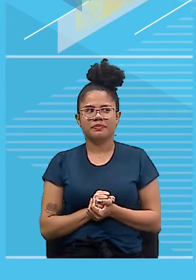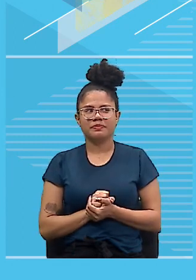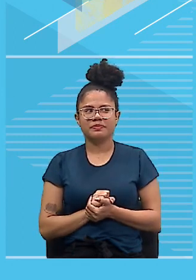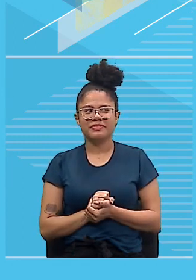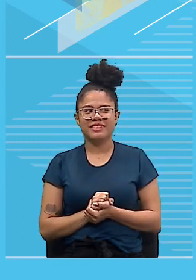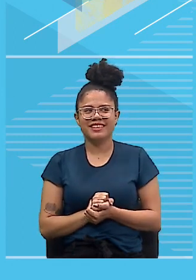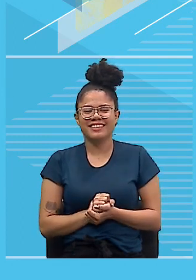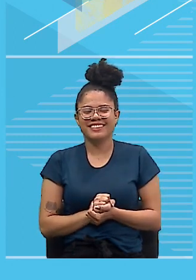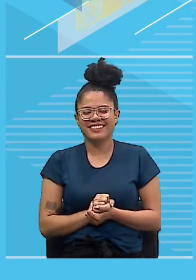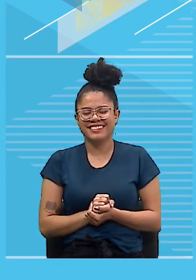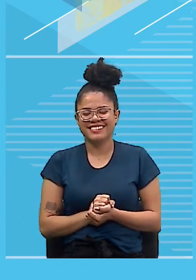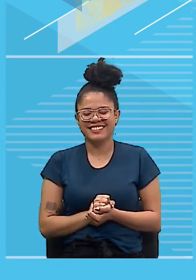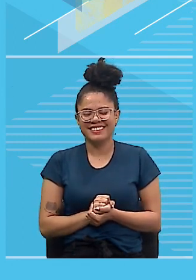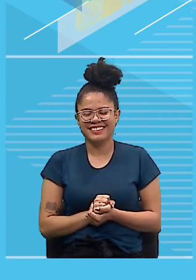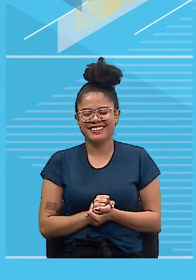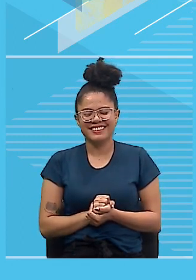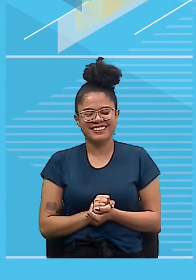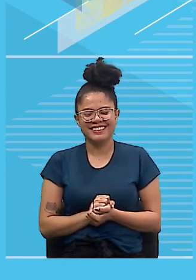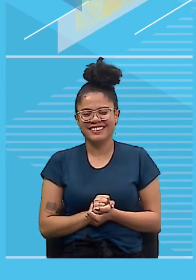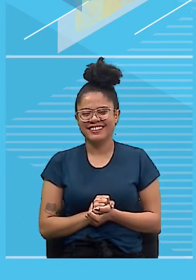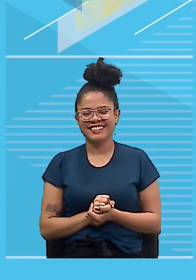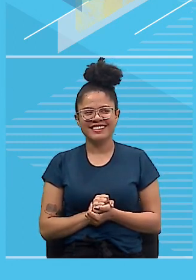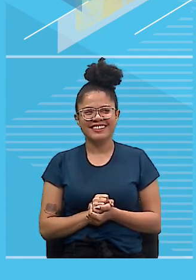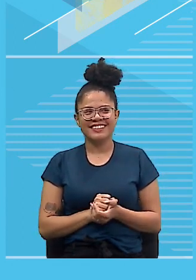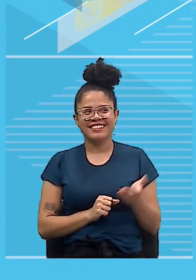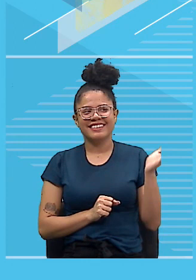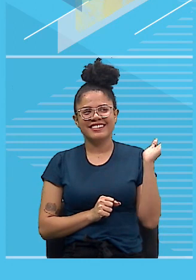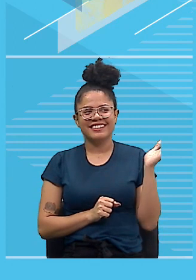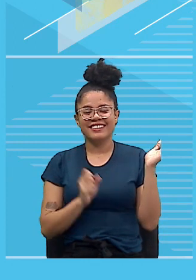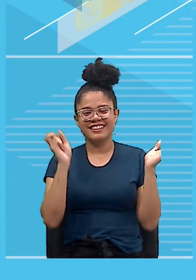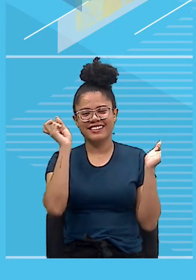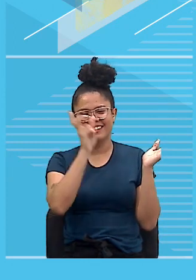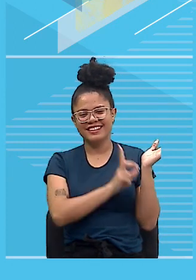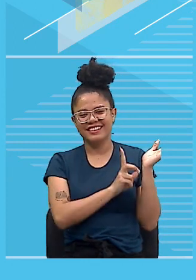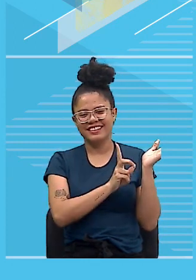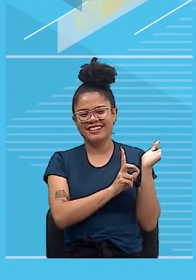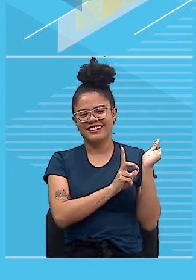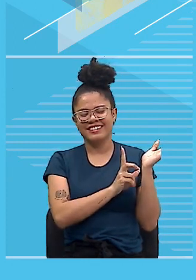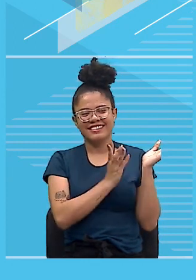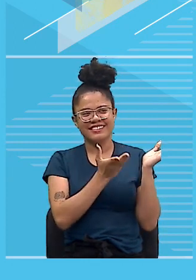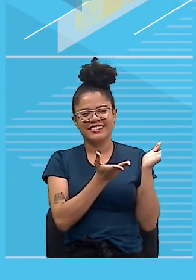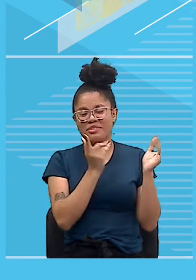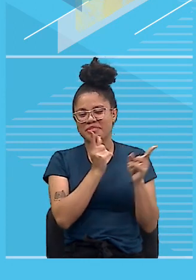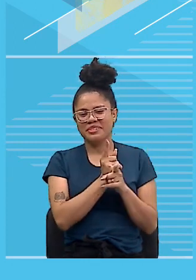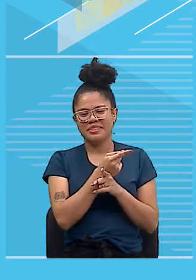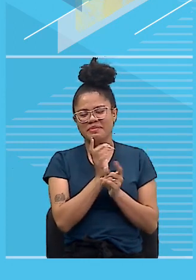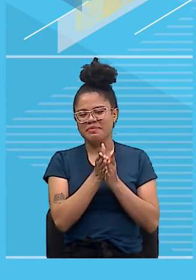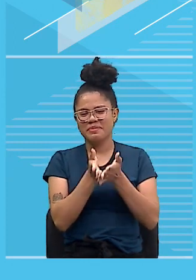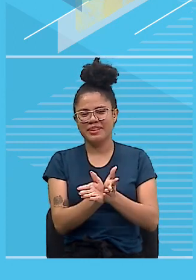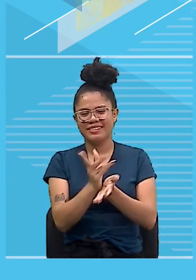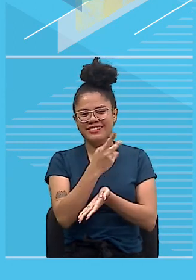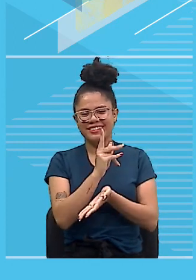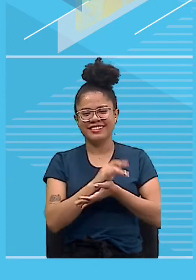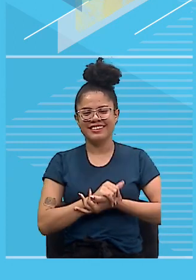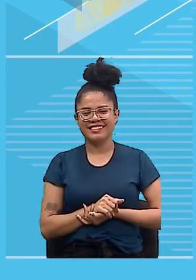pronto tá aí difícilmente você vai encontrar um barco mais bonito do que esse na face da terra tá bom